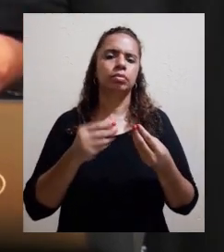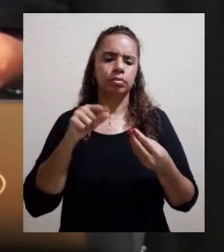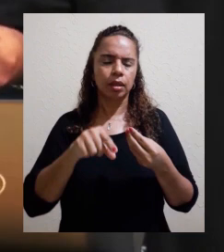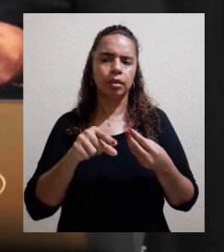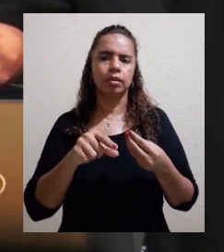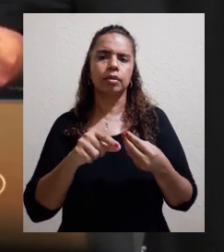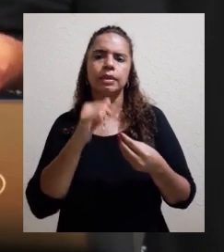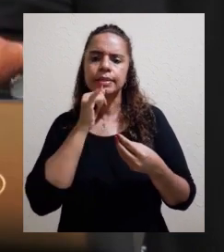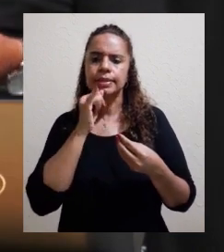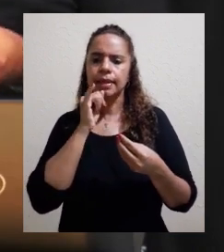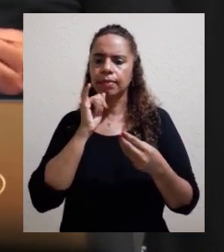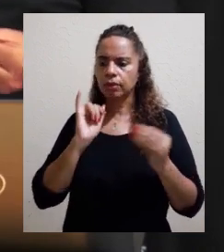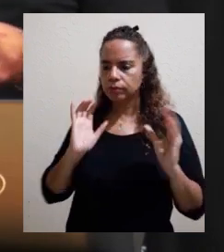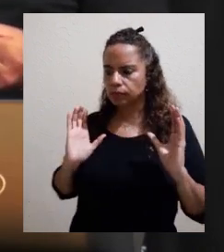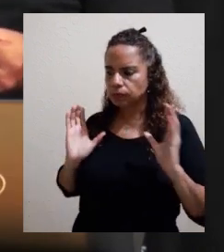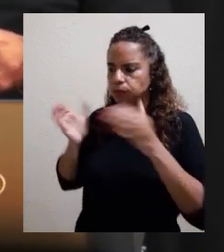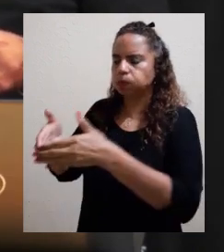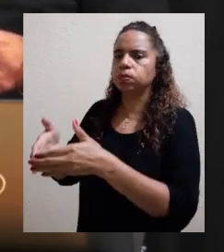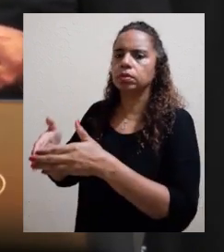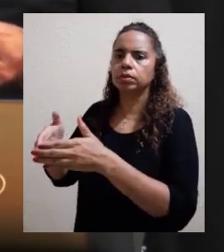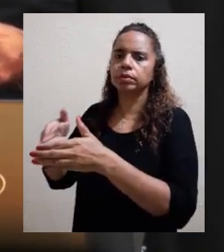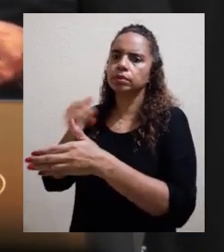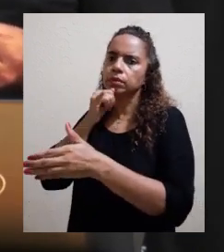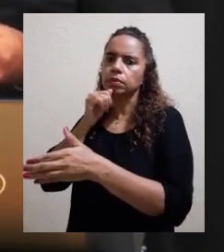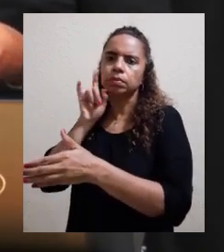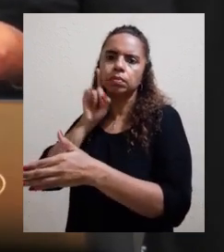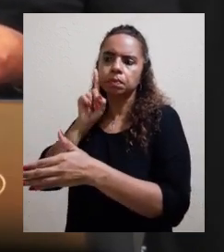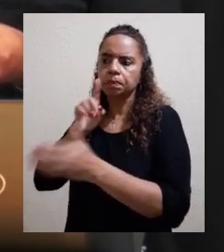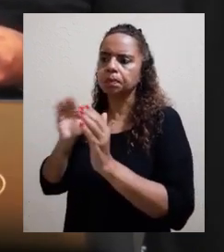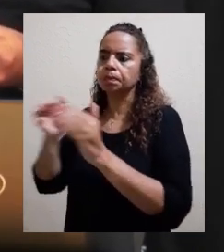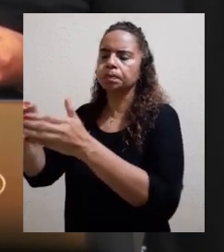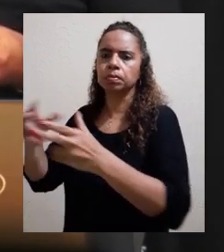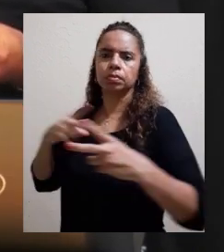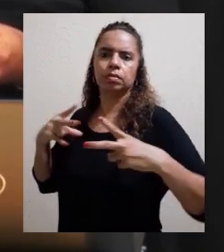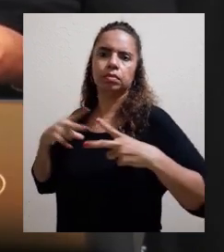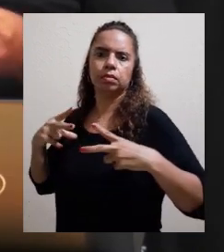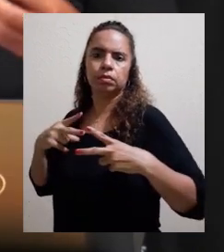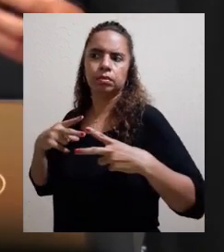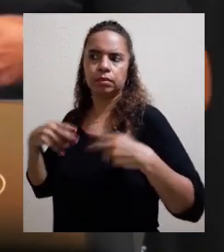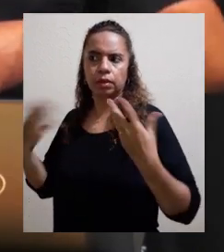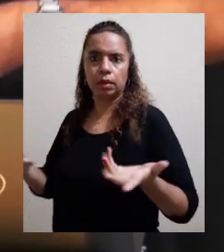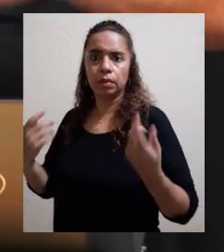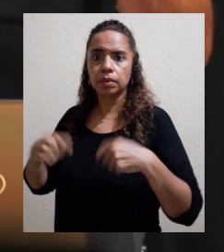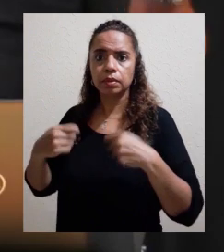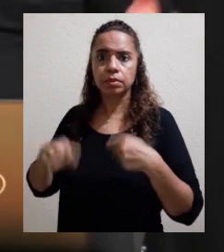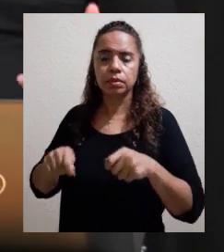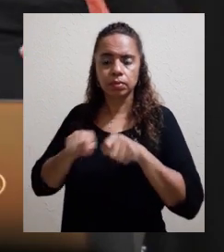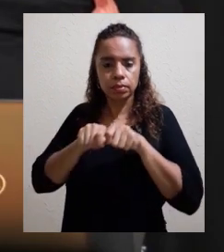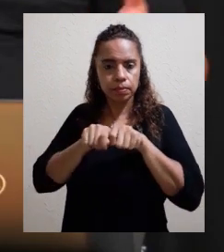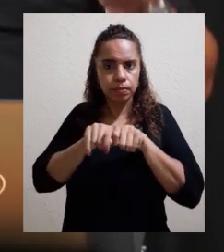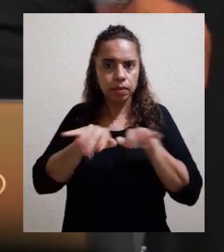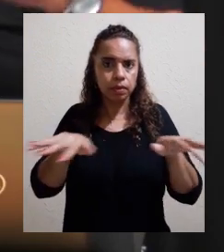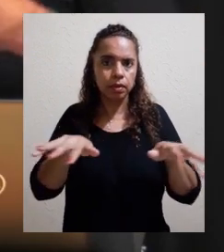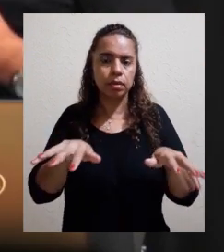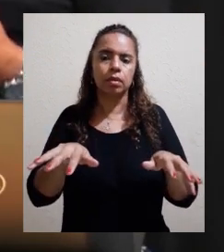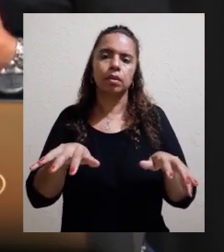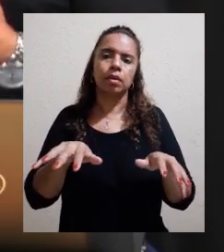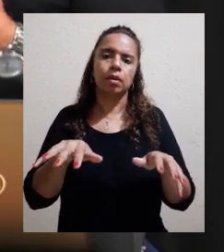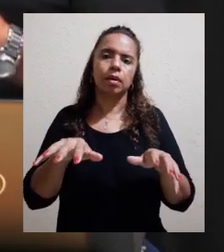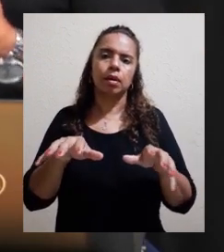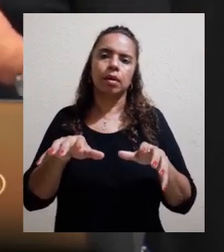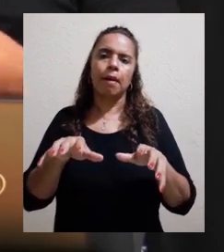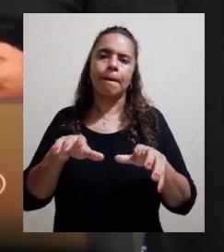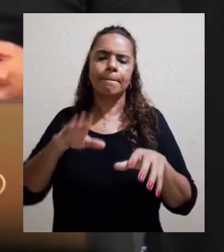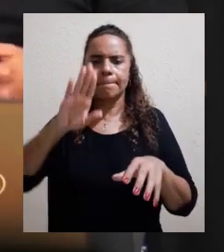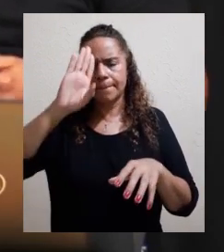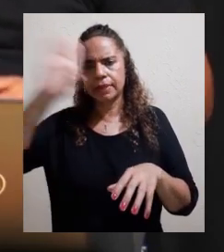repente, esses exemplos de centralização, eles acabaram sendo necessários por conta de uma grande rede privada e uma